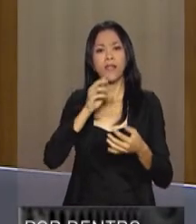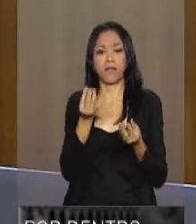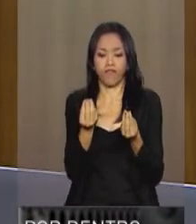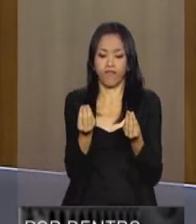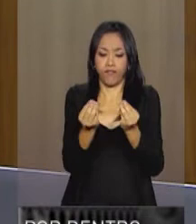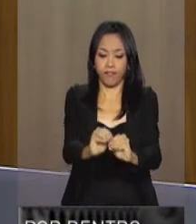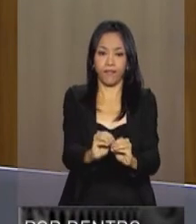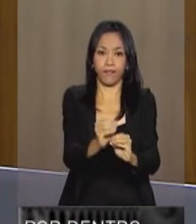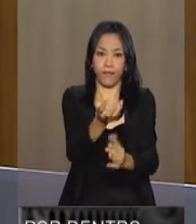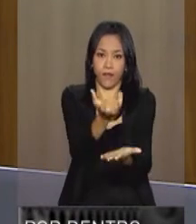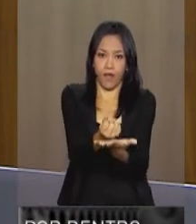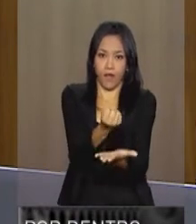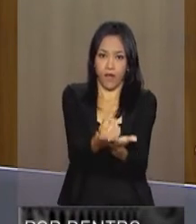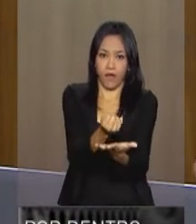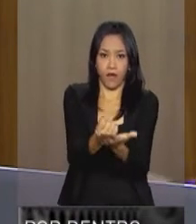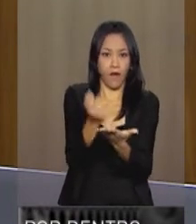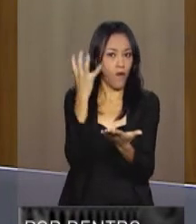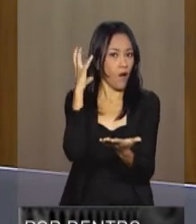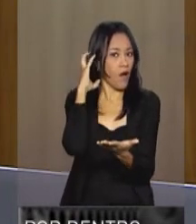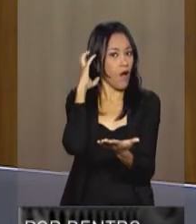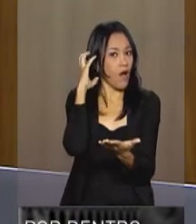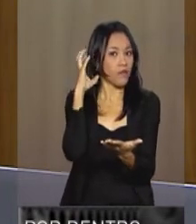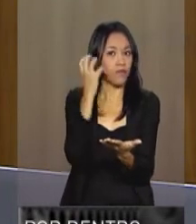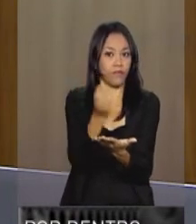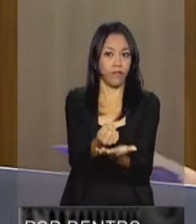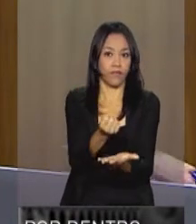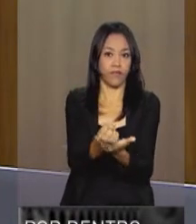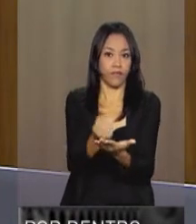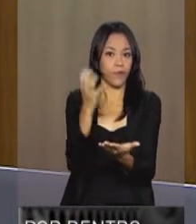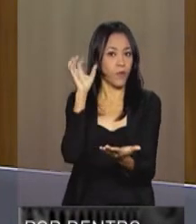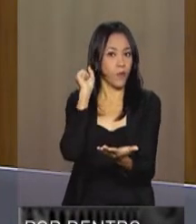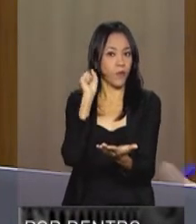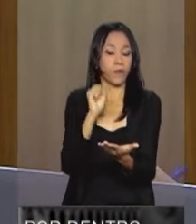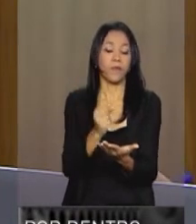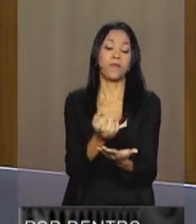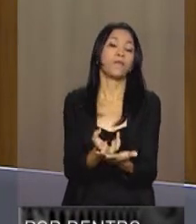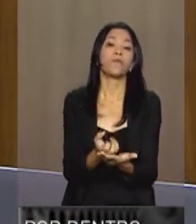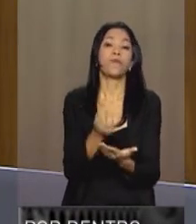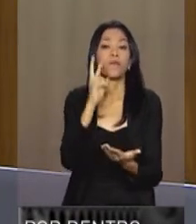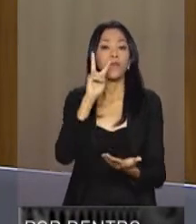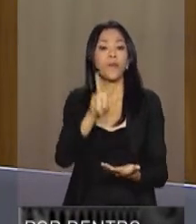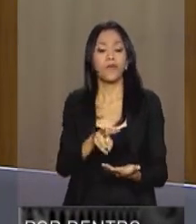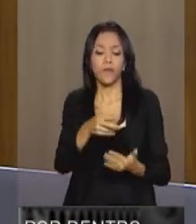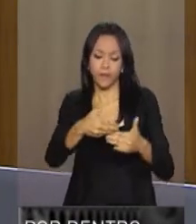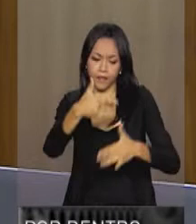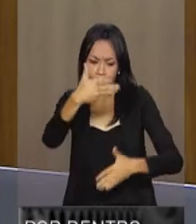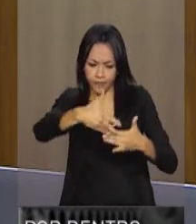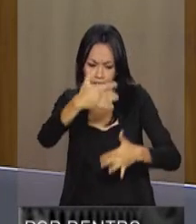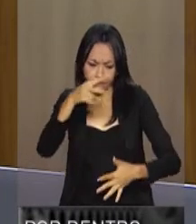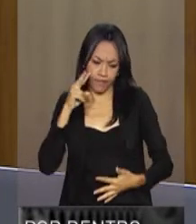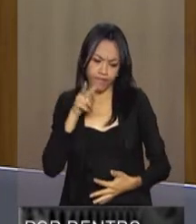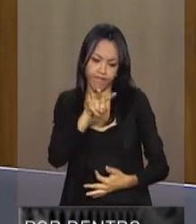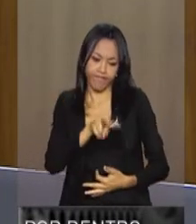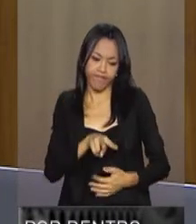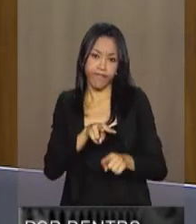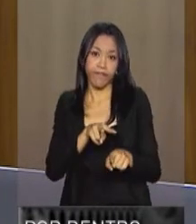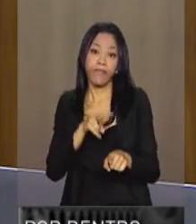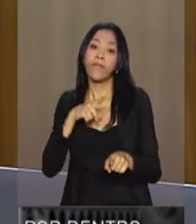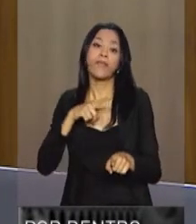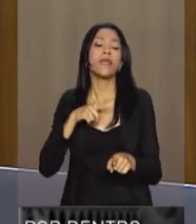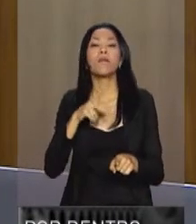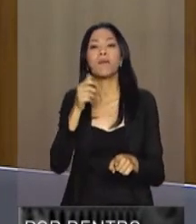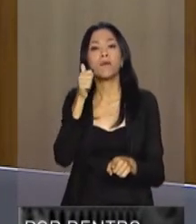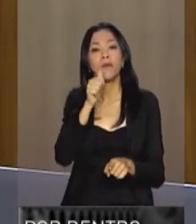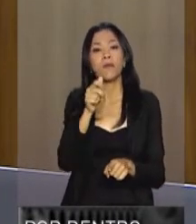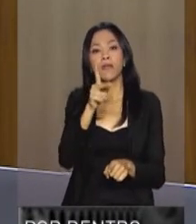da rede nacional de rádio vamos então dar mais uma olhada dar mais uma olhadinha nas redes sociais temos a participação agora da priscila medeiros